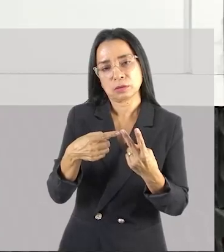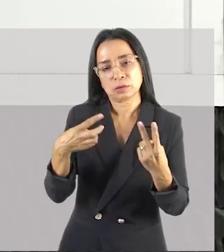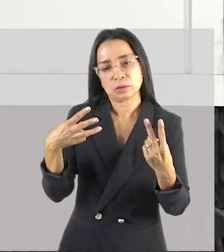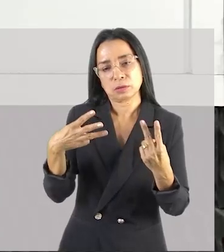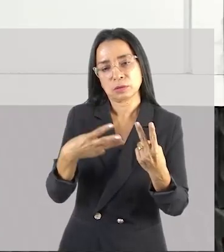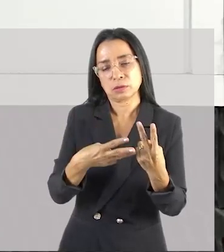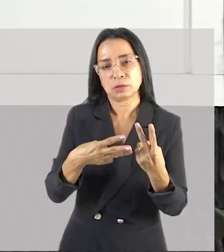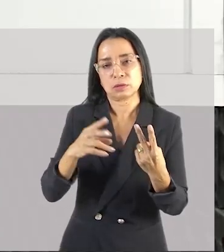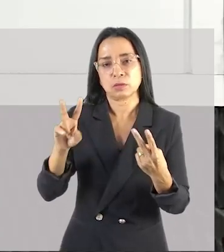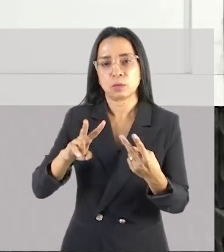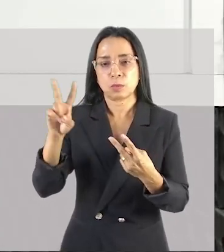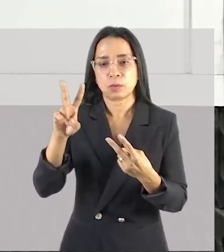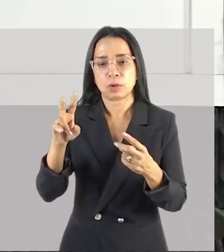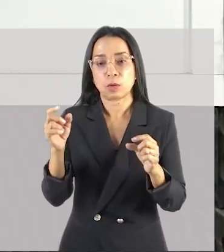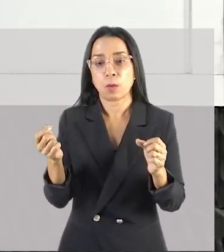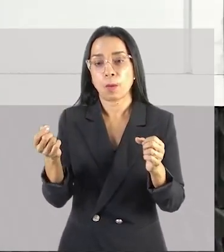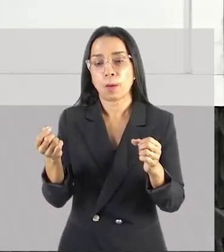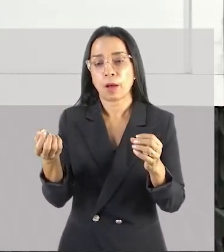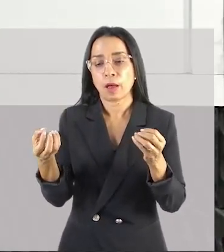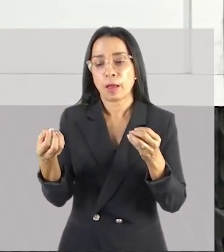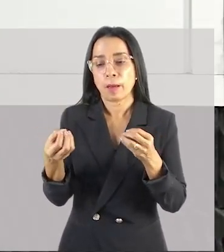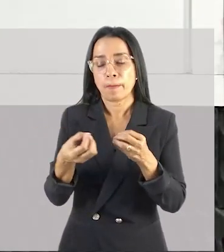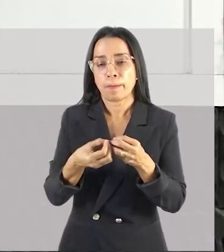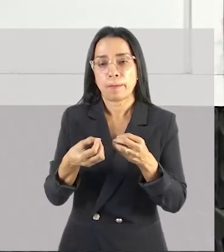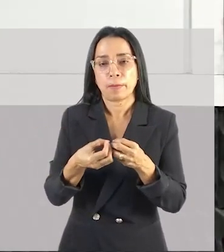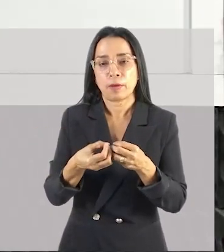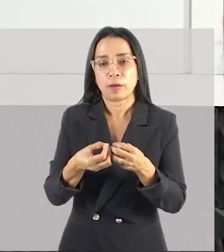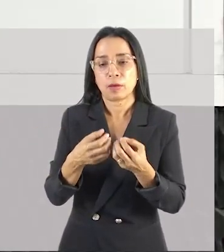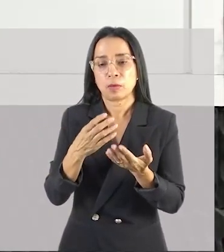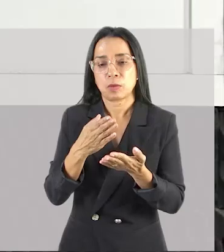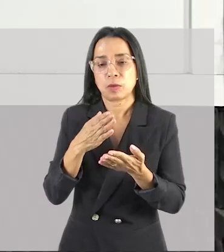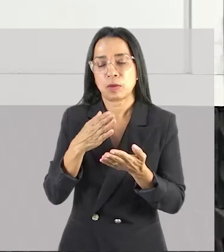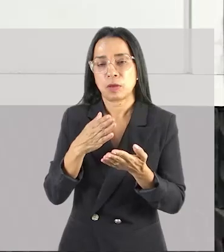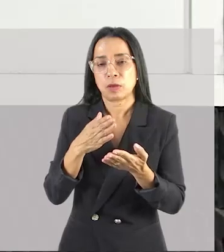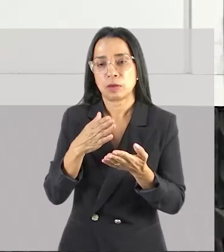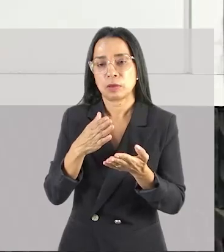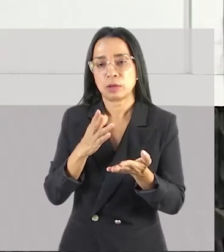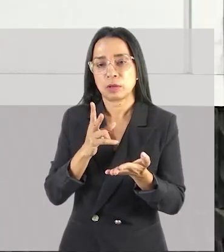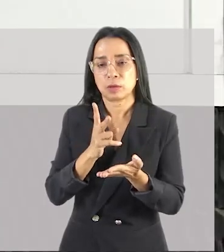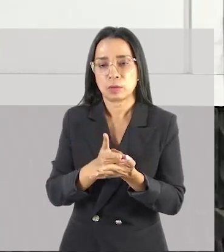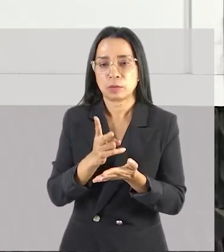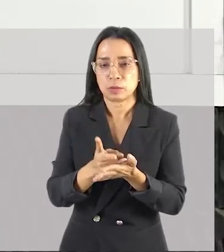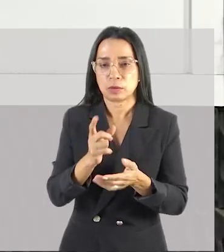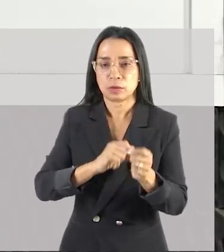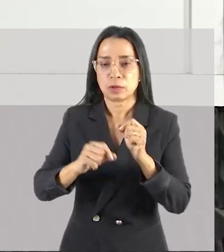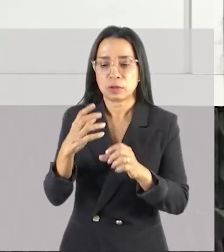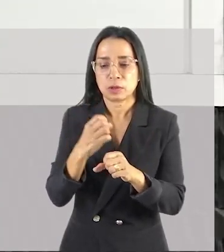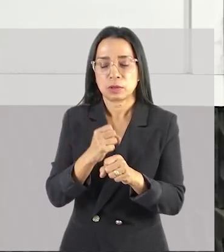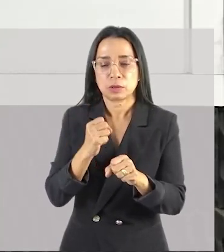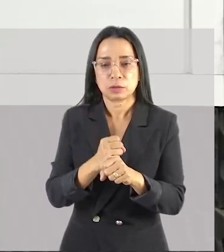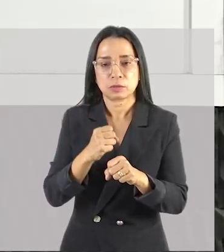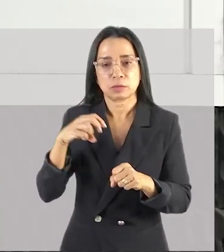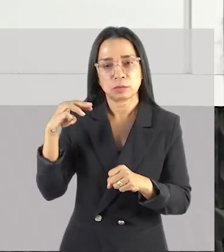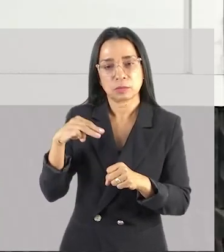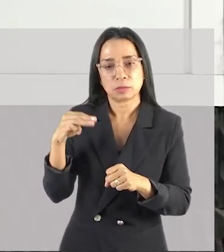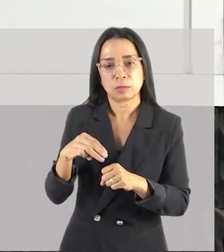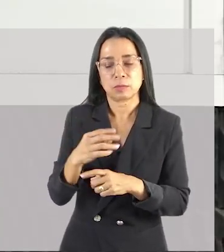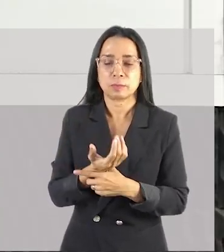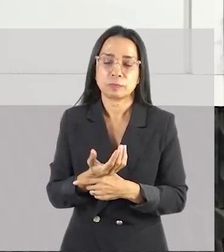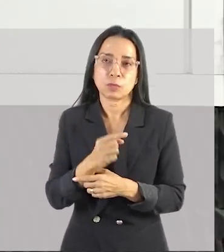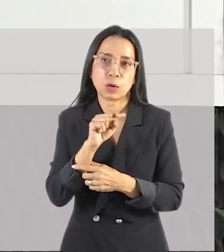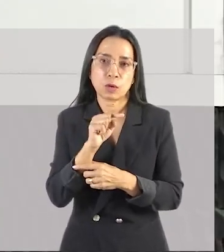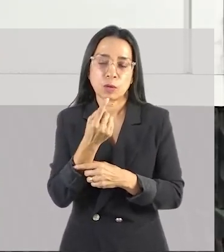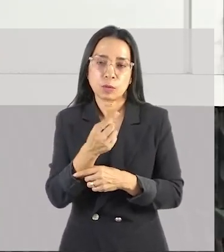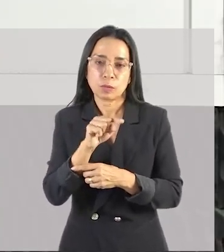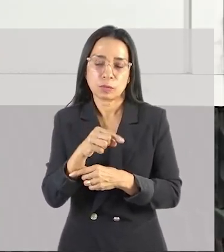3 é um número que ele é muito frequente nas contas matemáticas, então 1,73, 1,7,